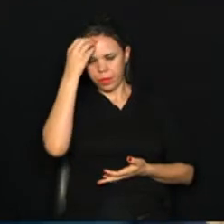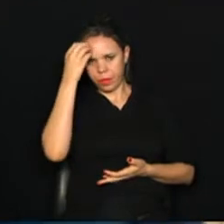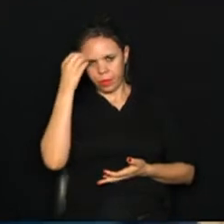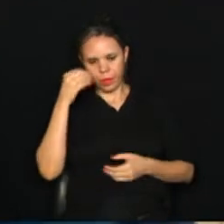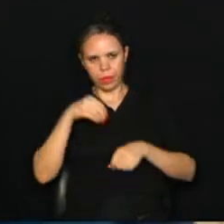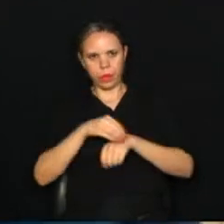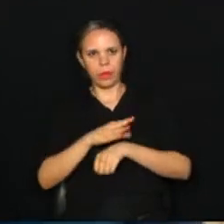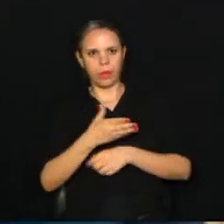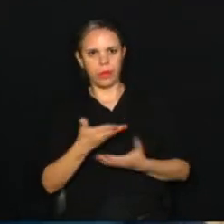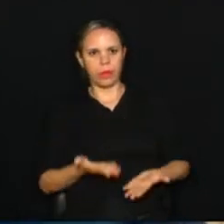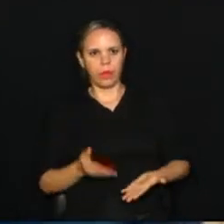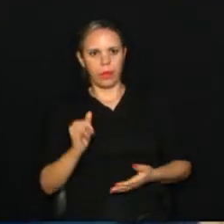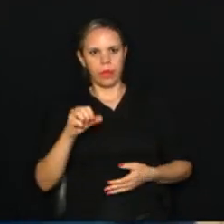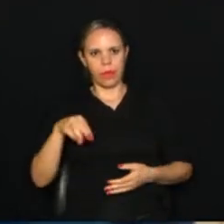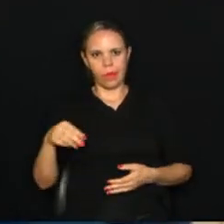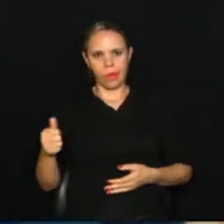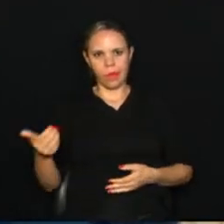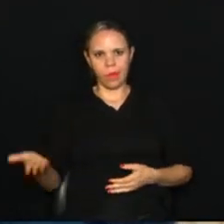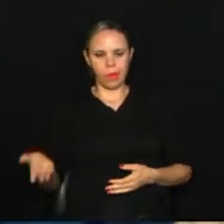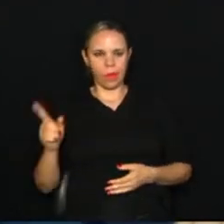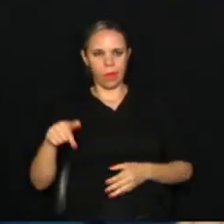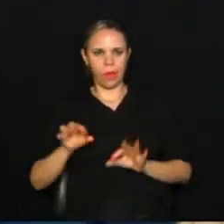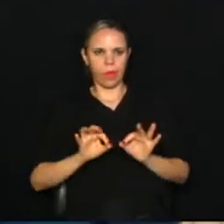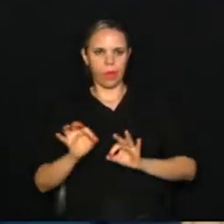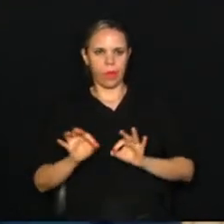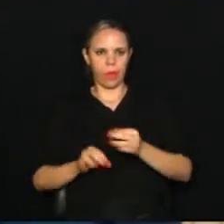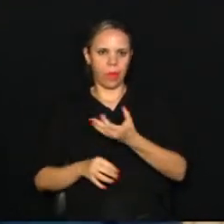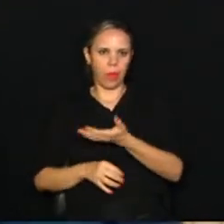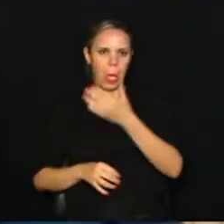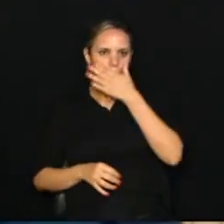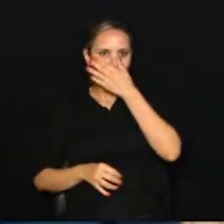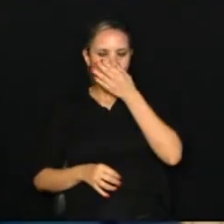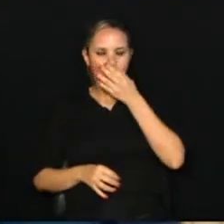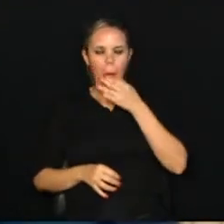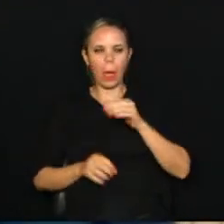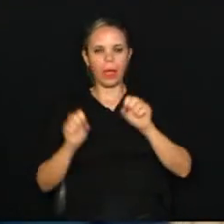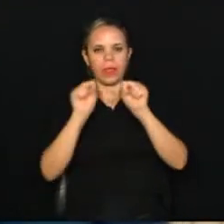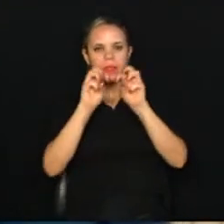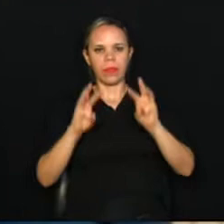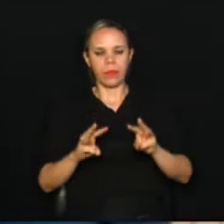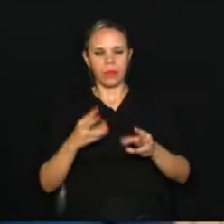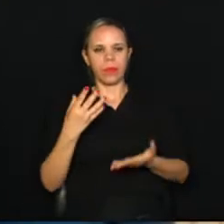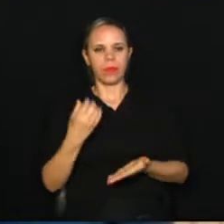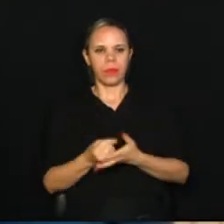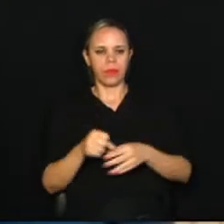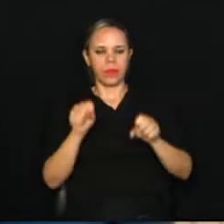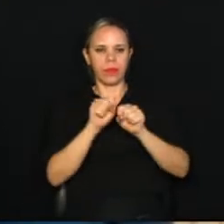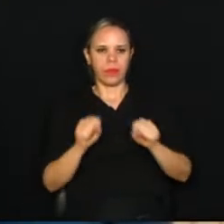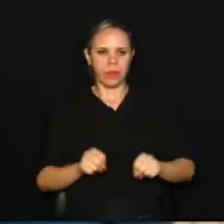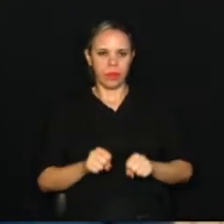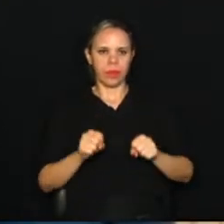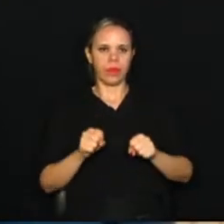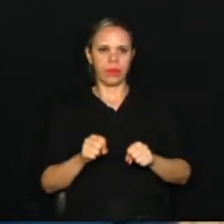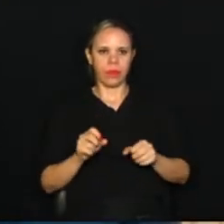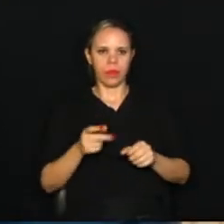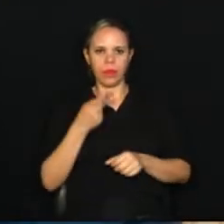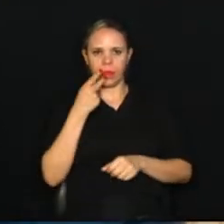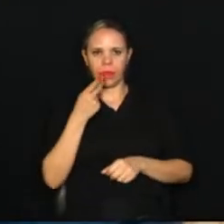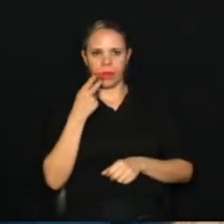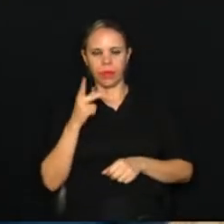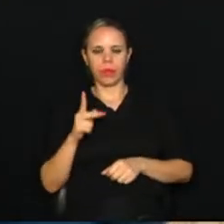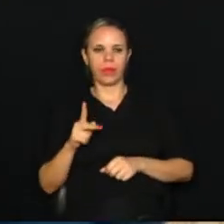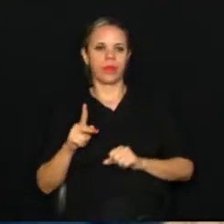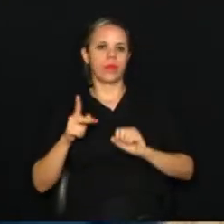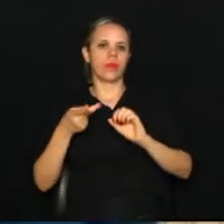passa pela IMA. A IMA é a organizadora do software, tem um sistema que a gente chama de hardware,